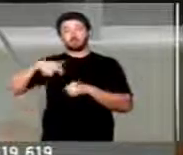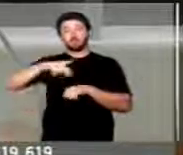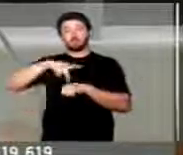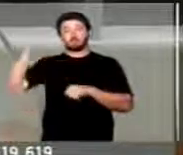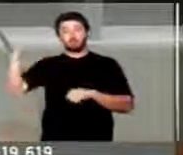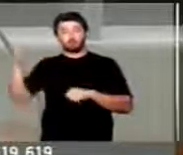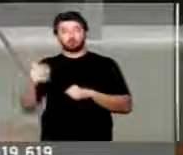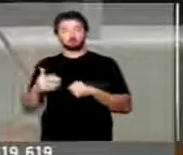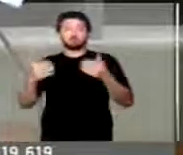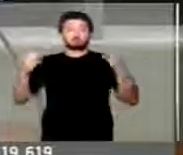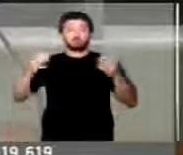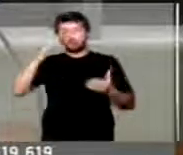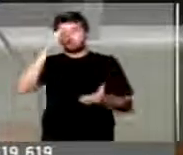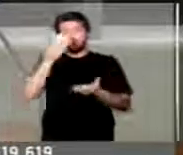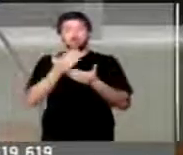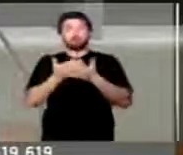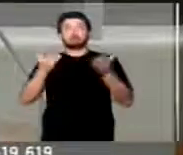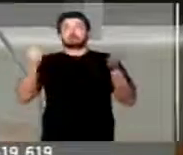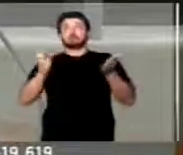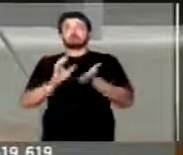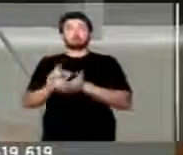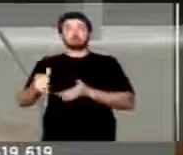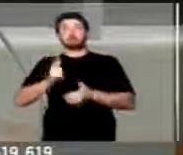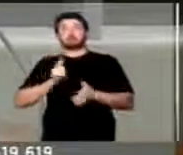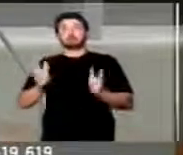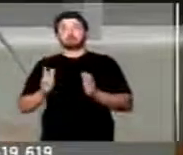então diz que há confiança para investir.